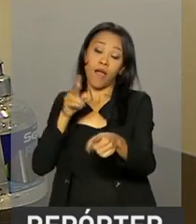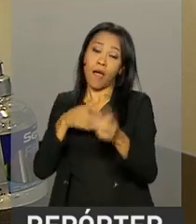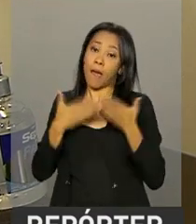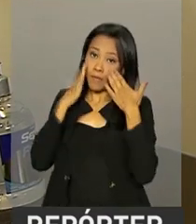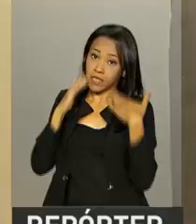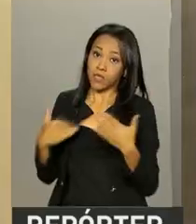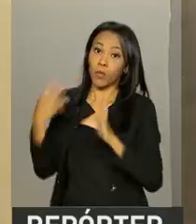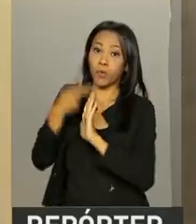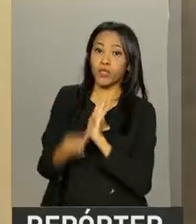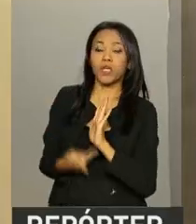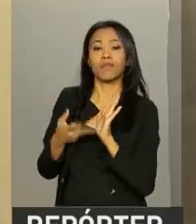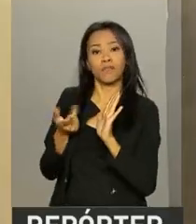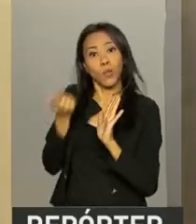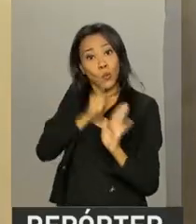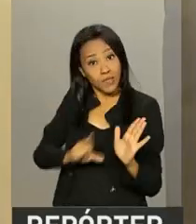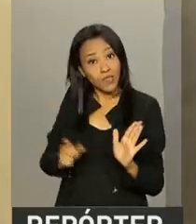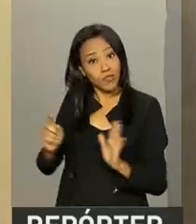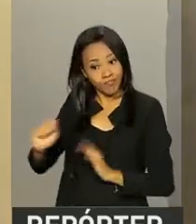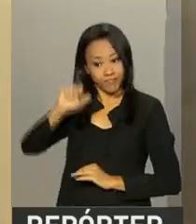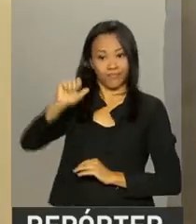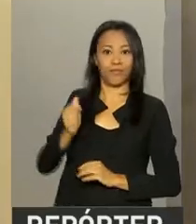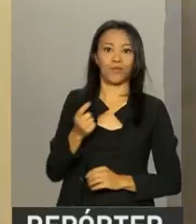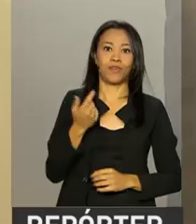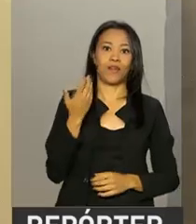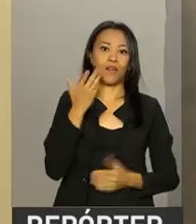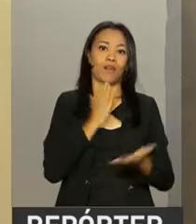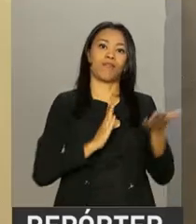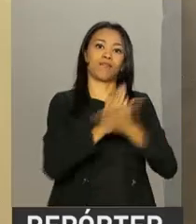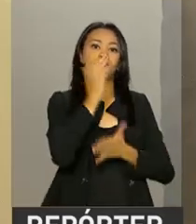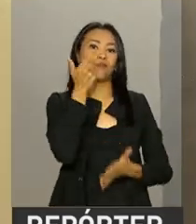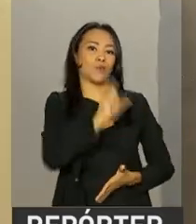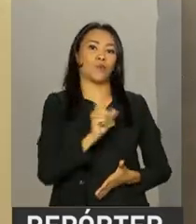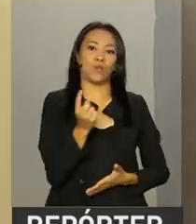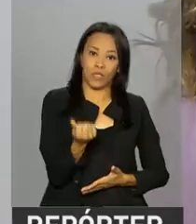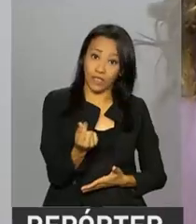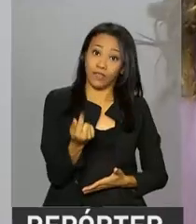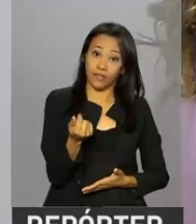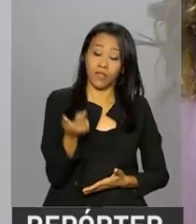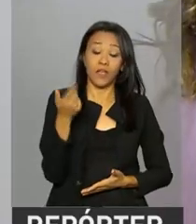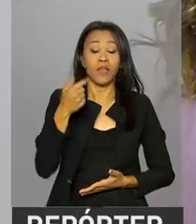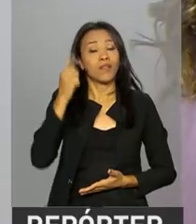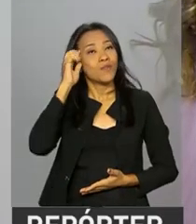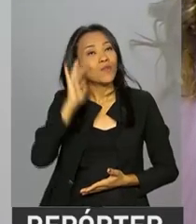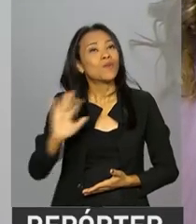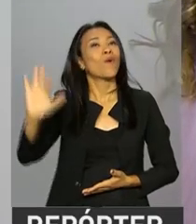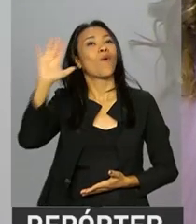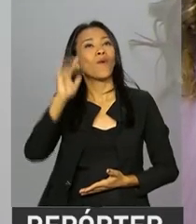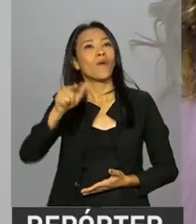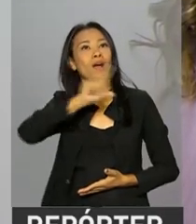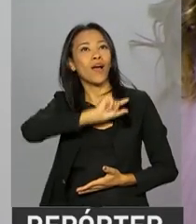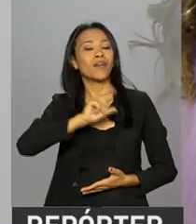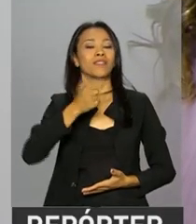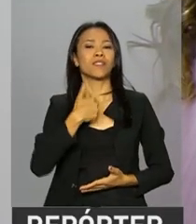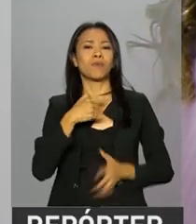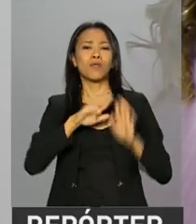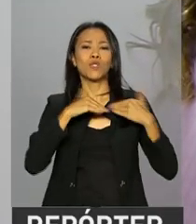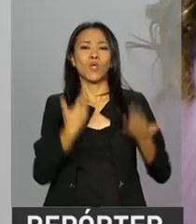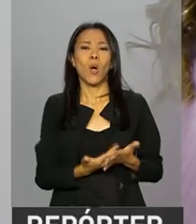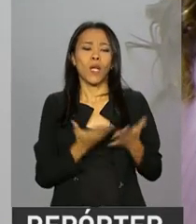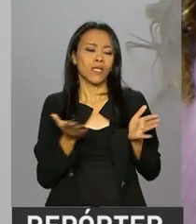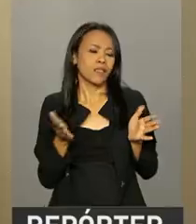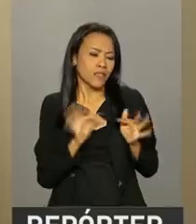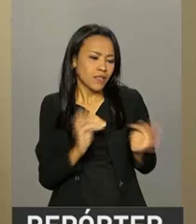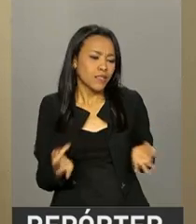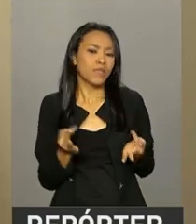2015 e conseguiu de imediato a aprovação do crédito realizou seu o sonho de transformar uma pequena escola em um